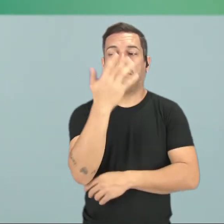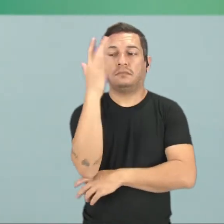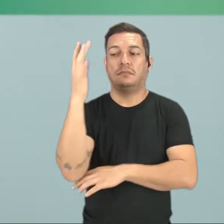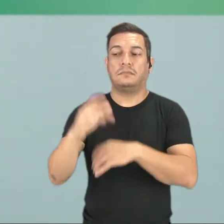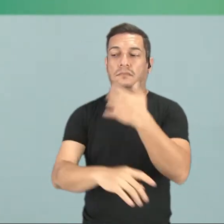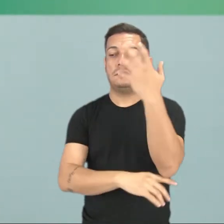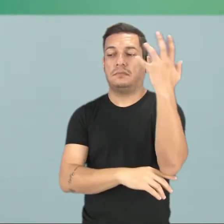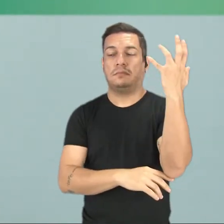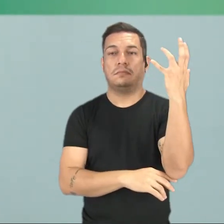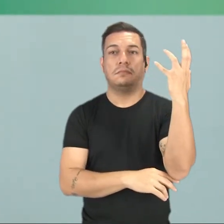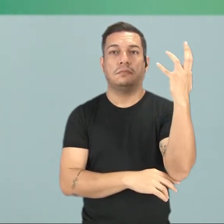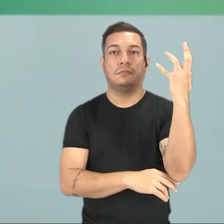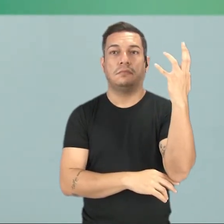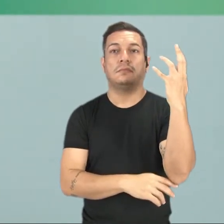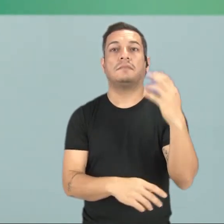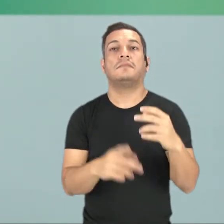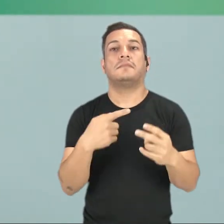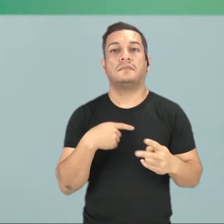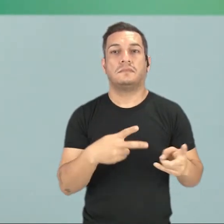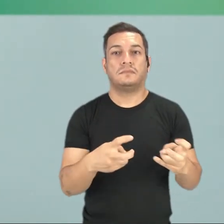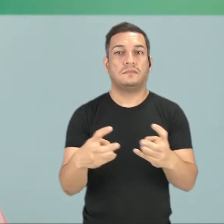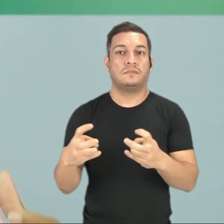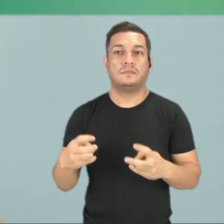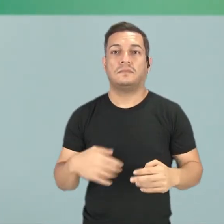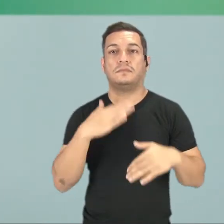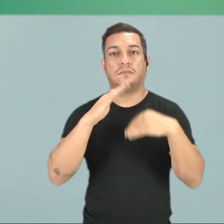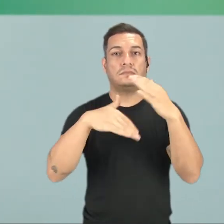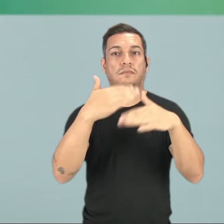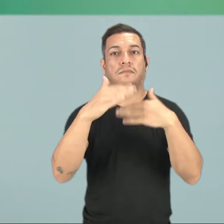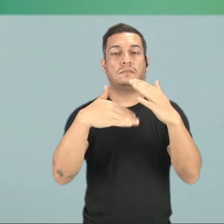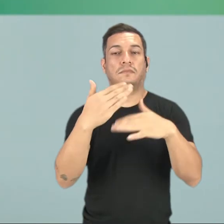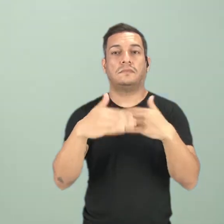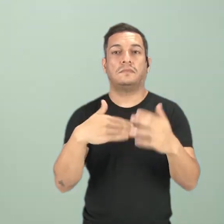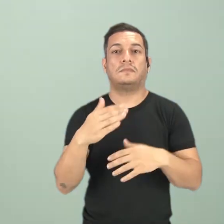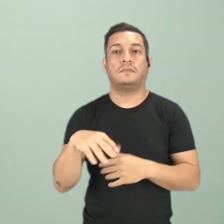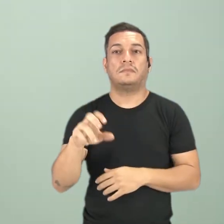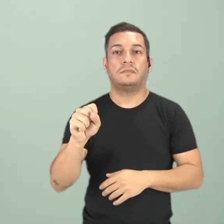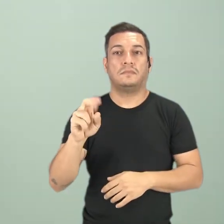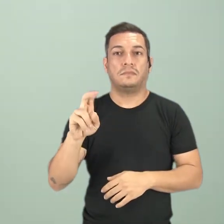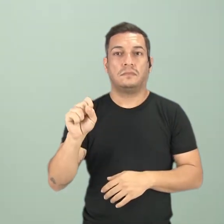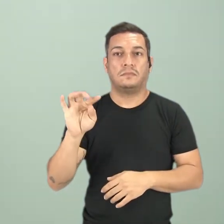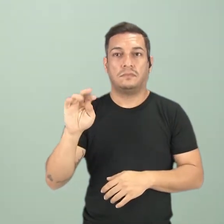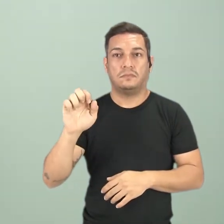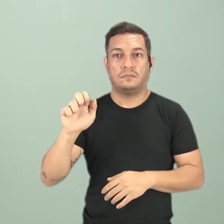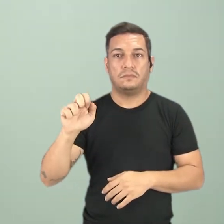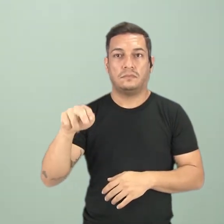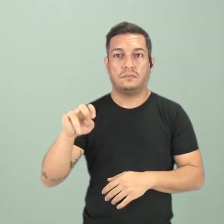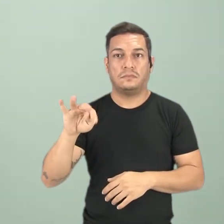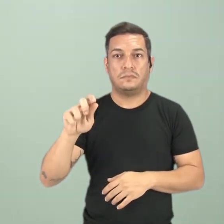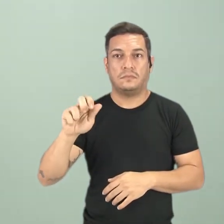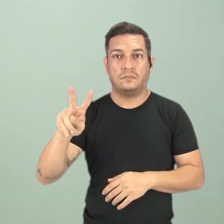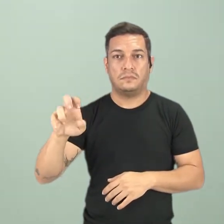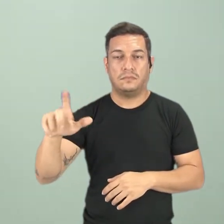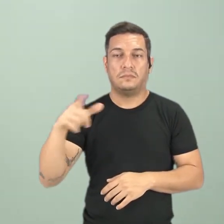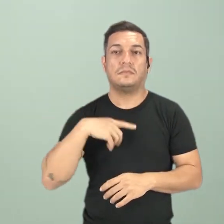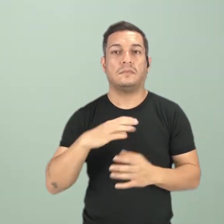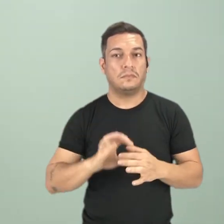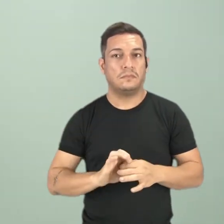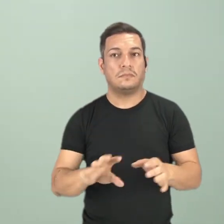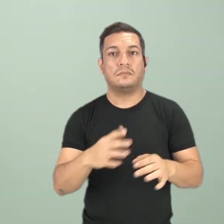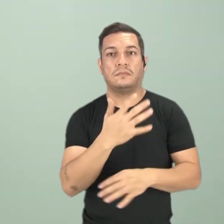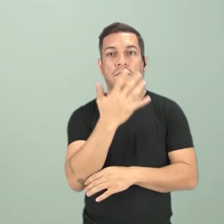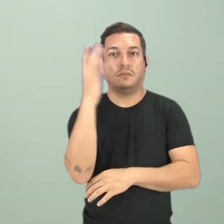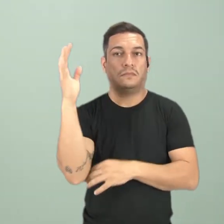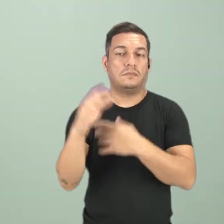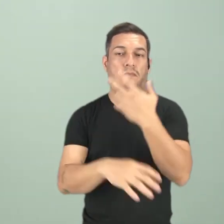floresta, sobreviver dela e garantir um desenvolvimento sustentável de que realmente deixar lá o povo da floresta morando